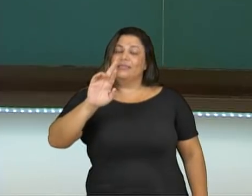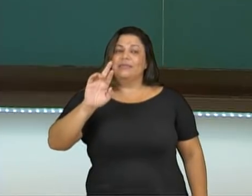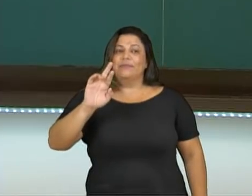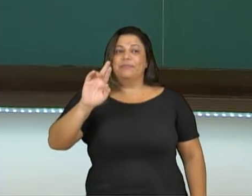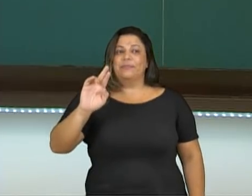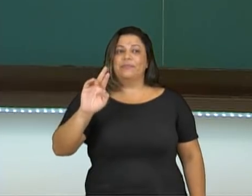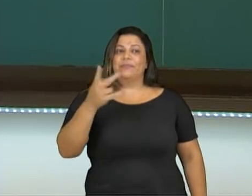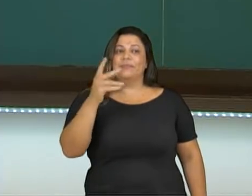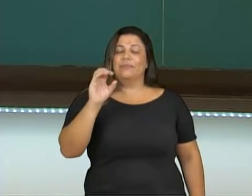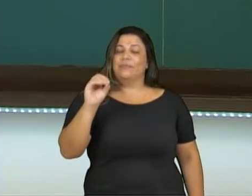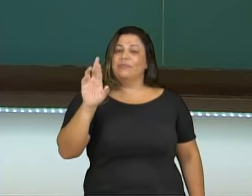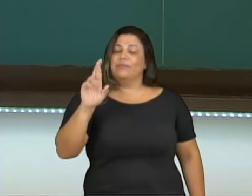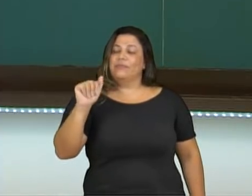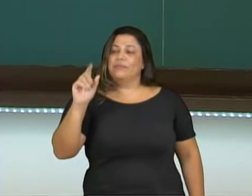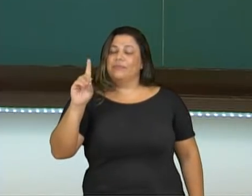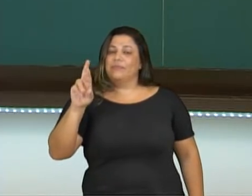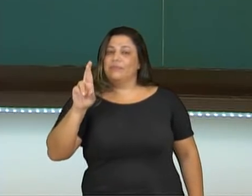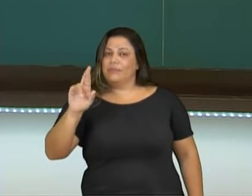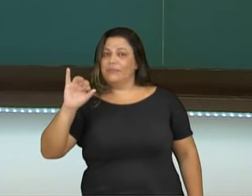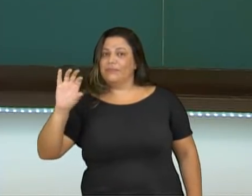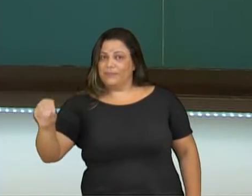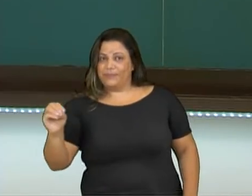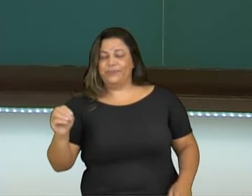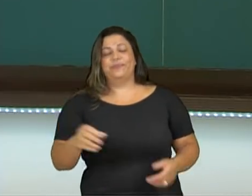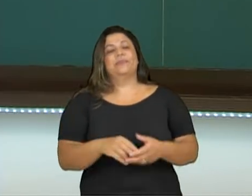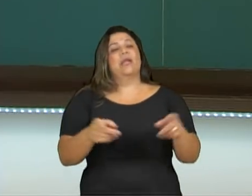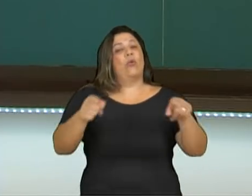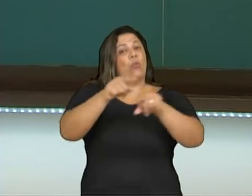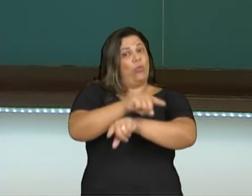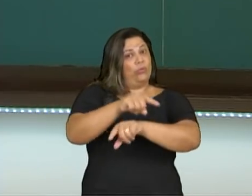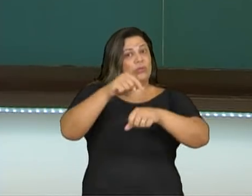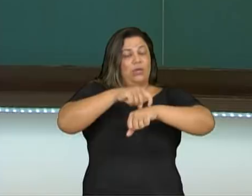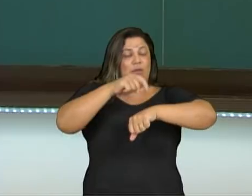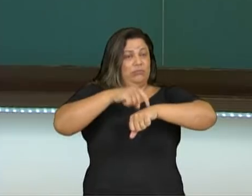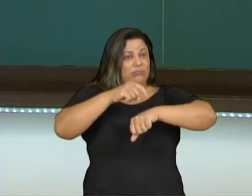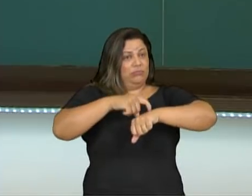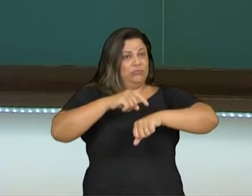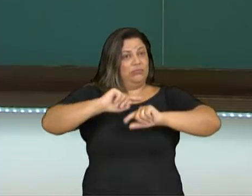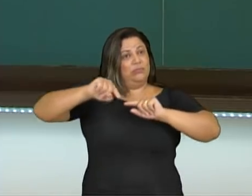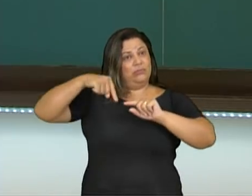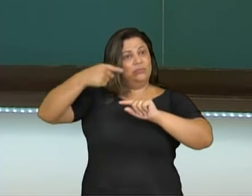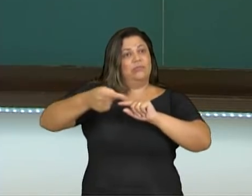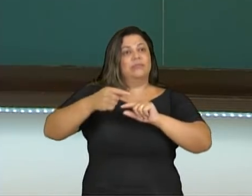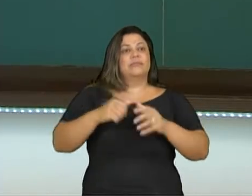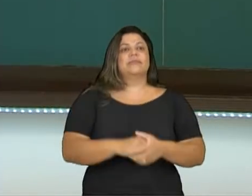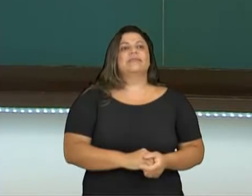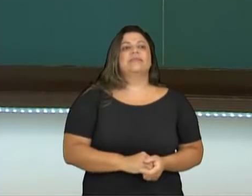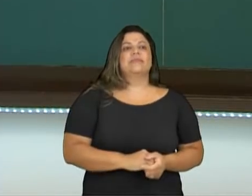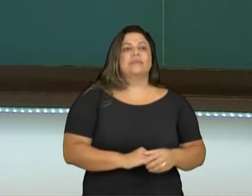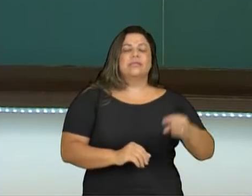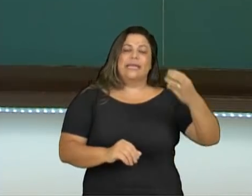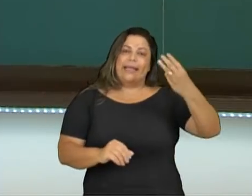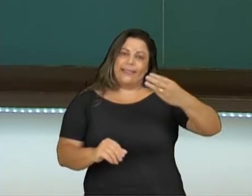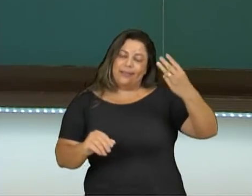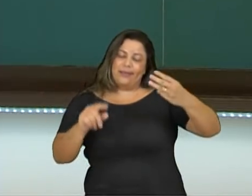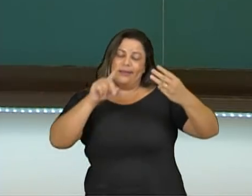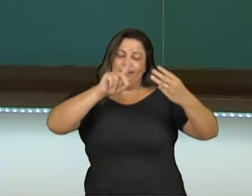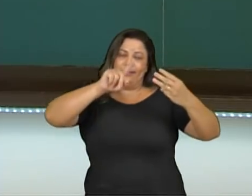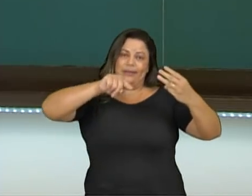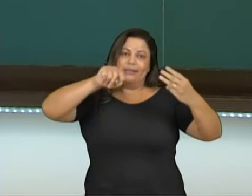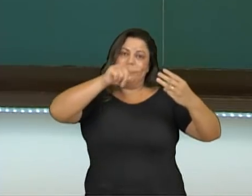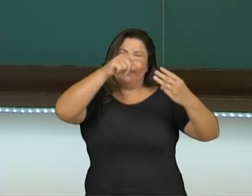tá? Girar 3 pi sobre 2 radianos no sentido horário e, por fim, para abrir o cofre, girar